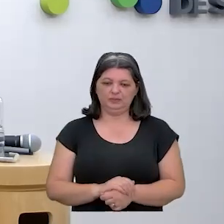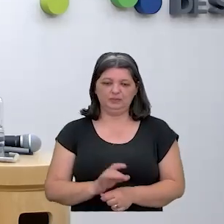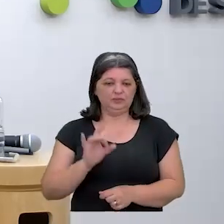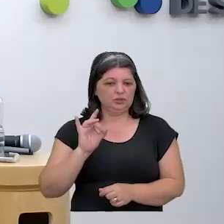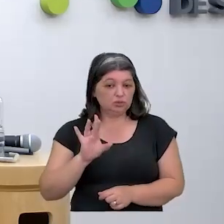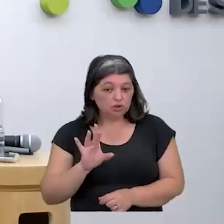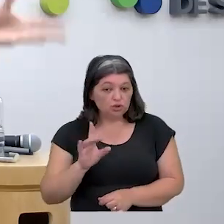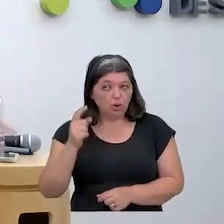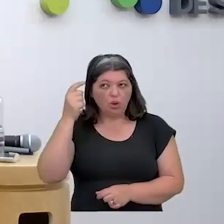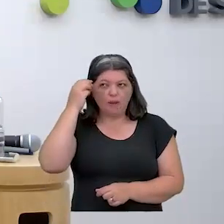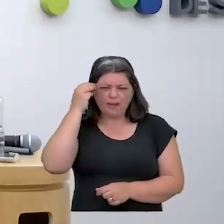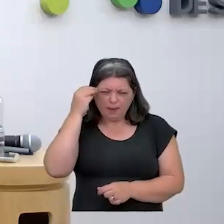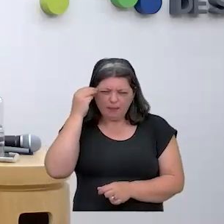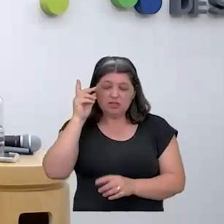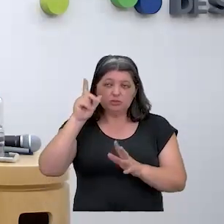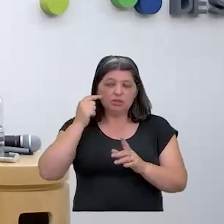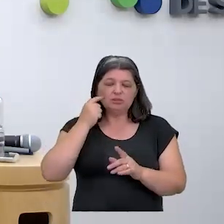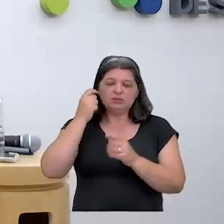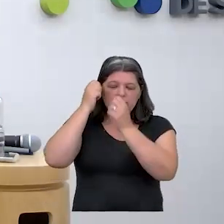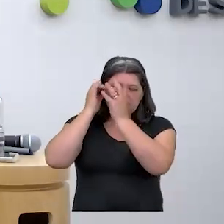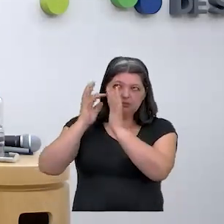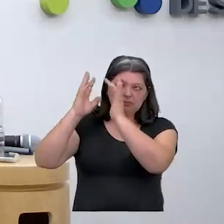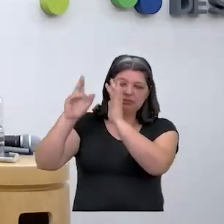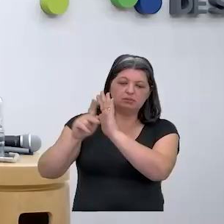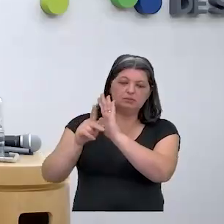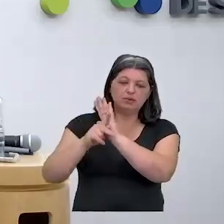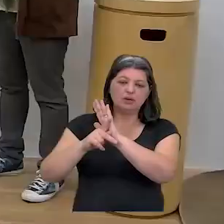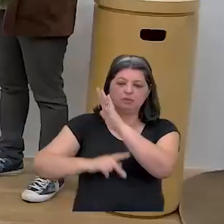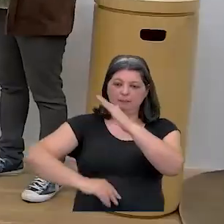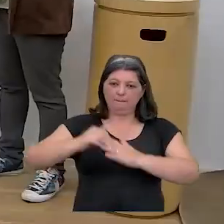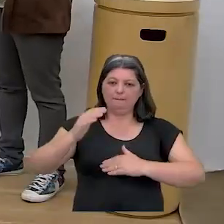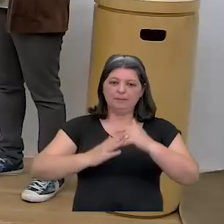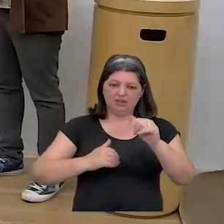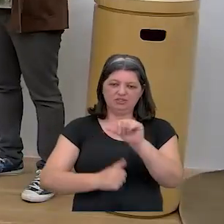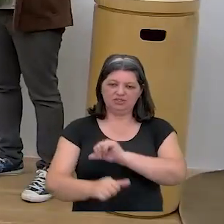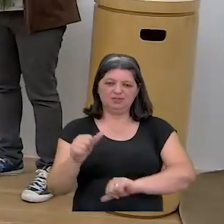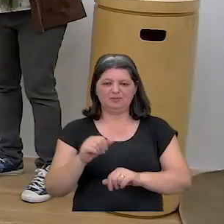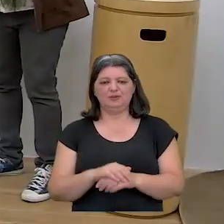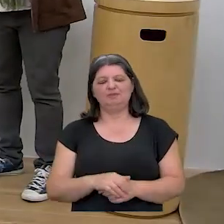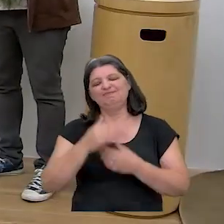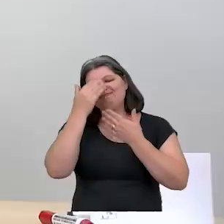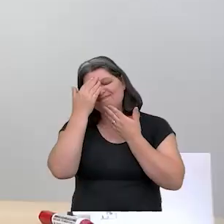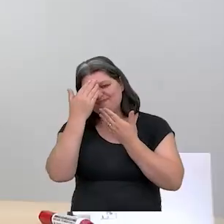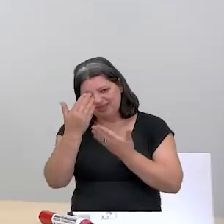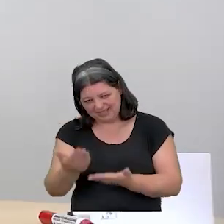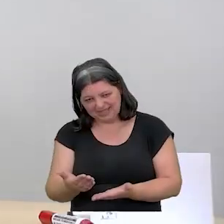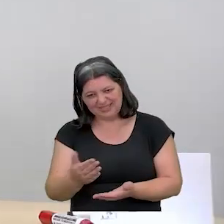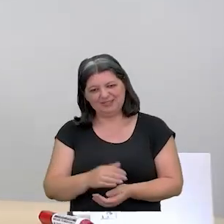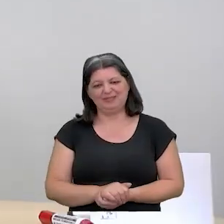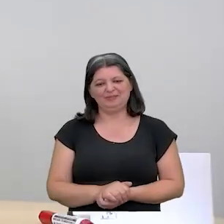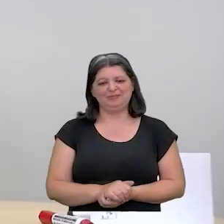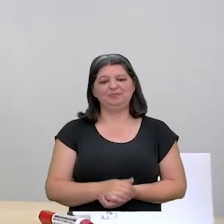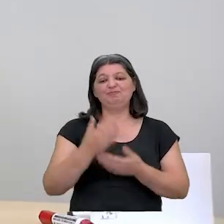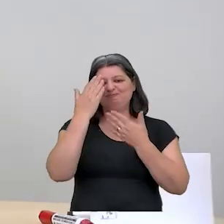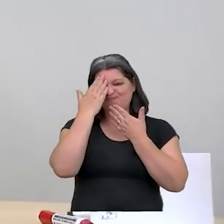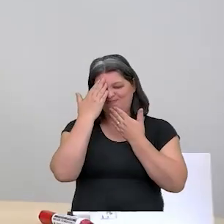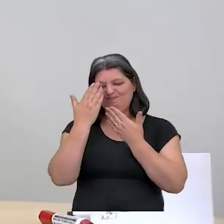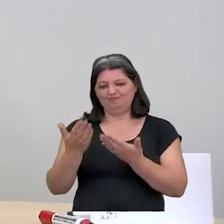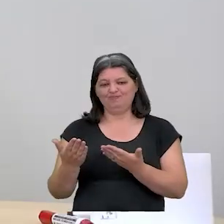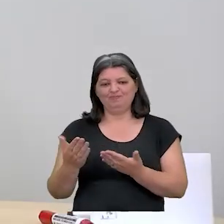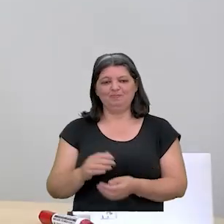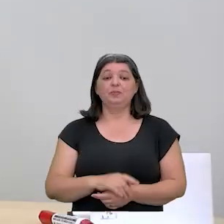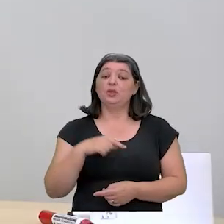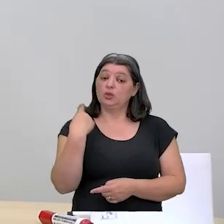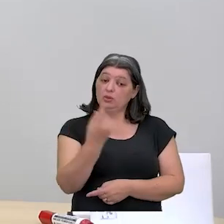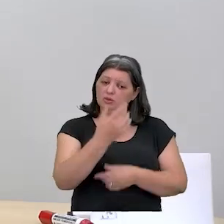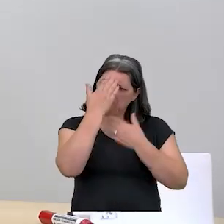sua cabeça, mas no mundo real. Professora Maria Fernanda, muito obrigado pela presença. Eu é que te agradeço, professor Anderson. E a gente